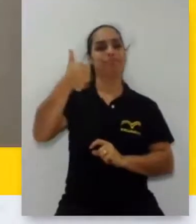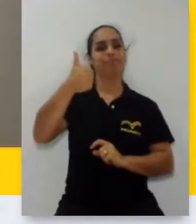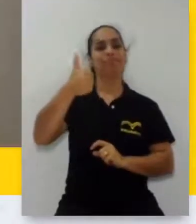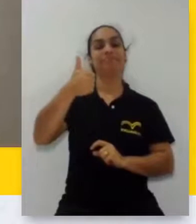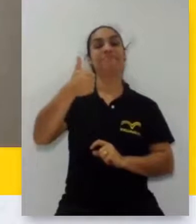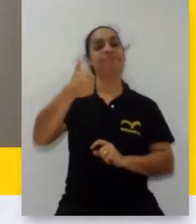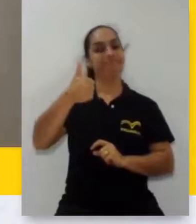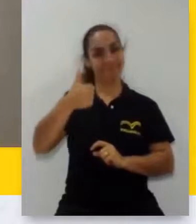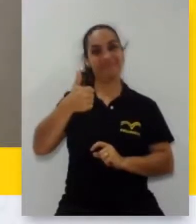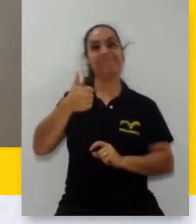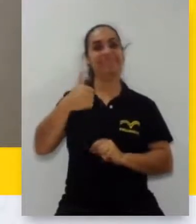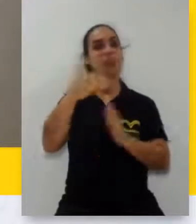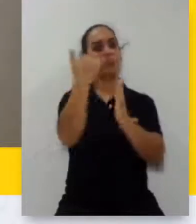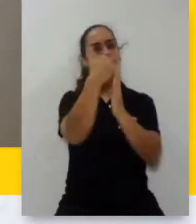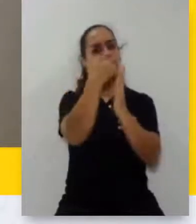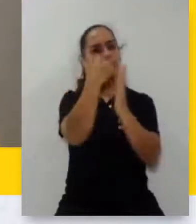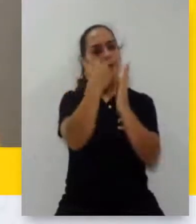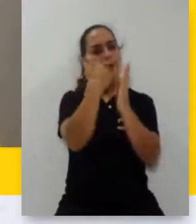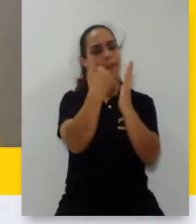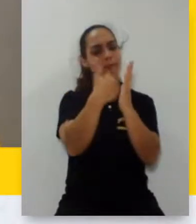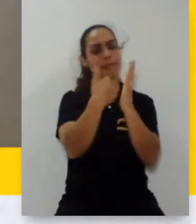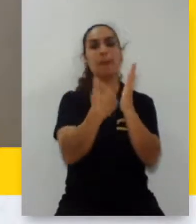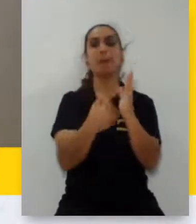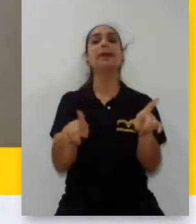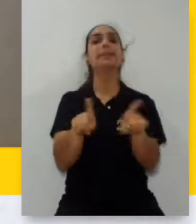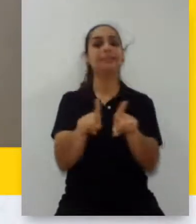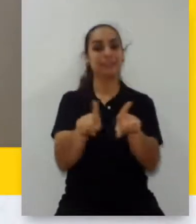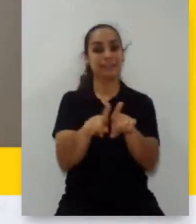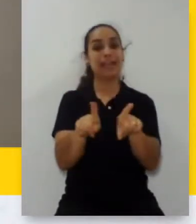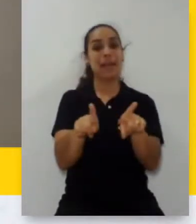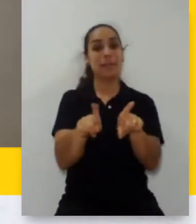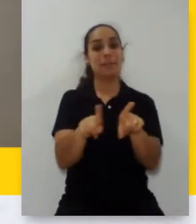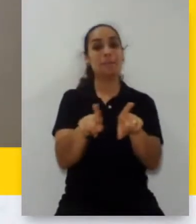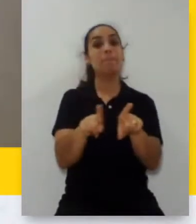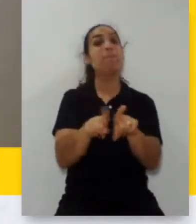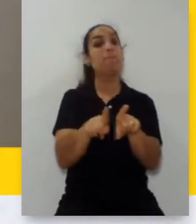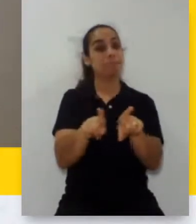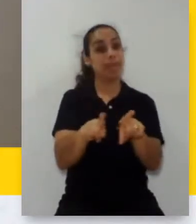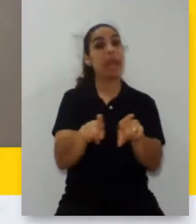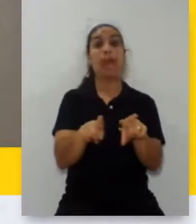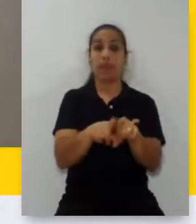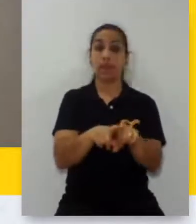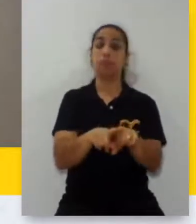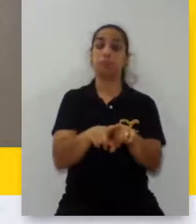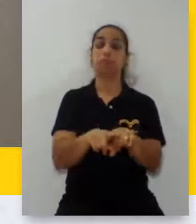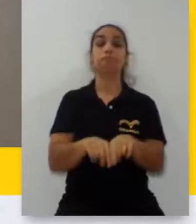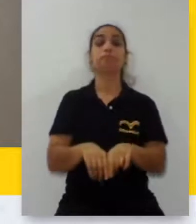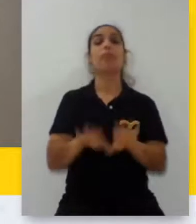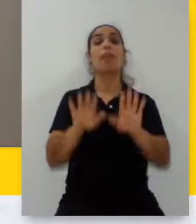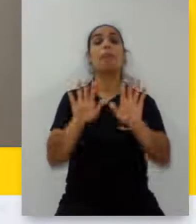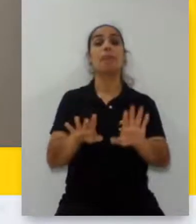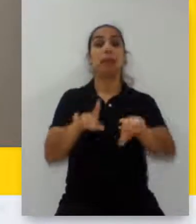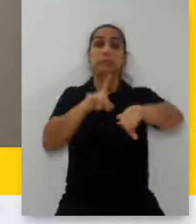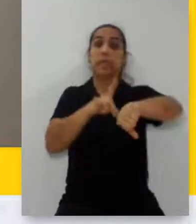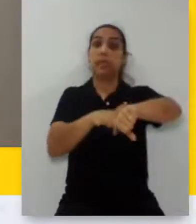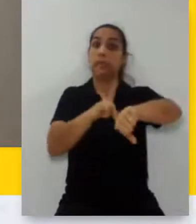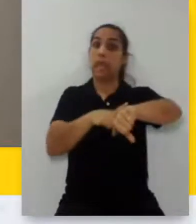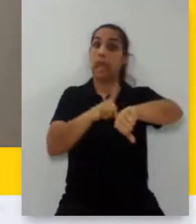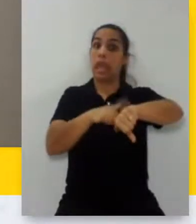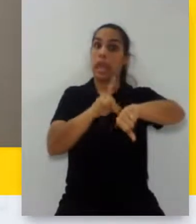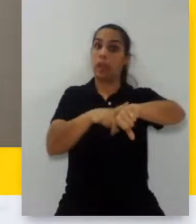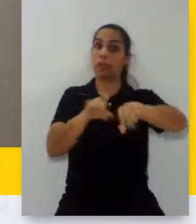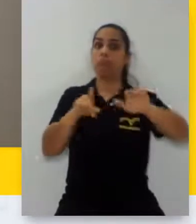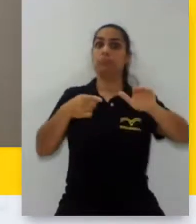mas talvez a gente vai se estender demais, né, no nosso tempo, mas elas estão relacionadas a isso, né? De que forma eu